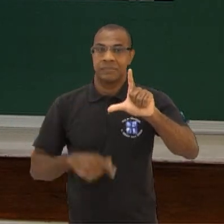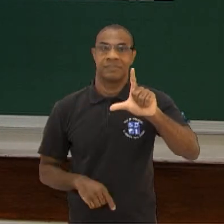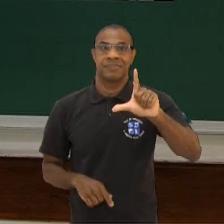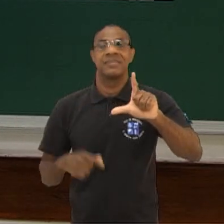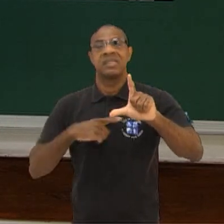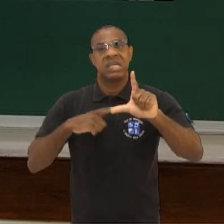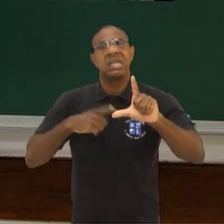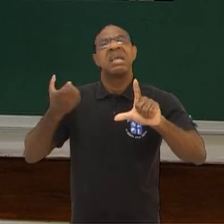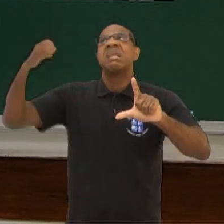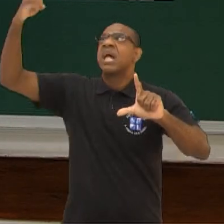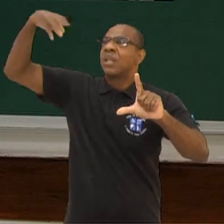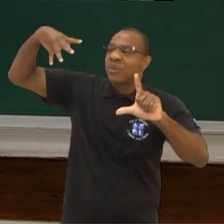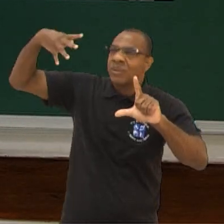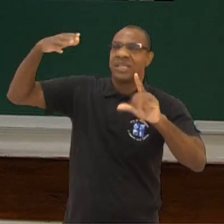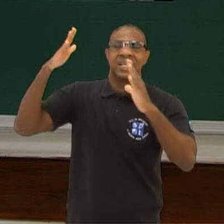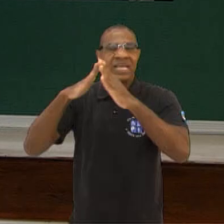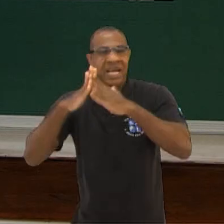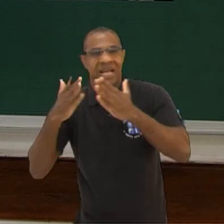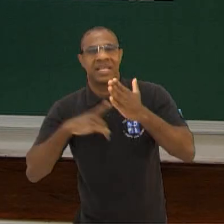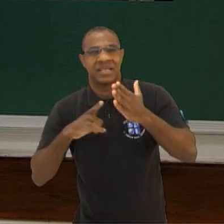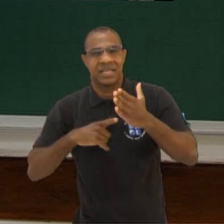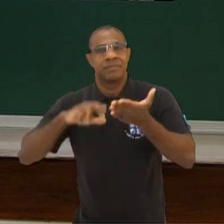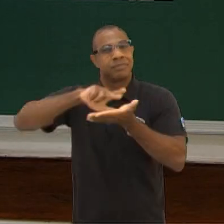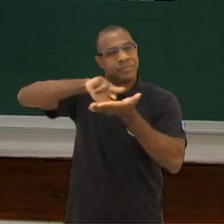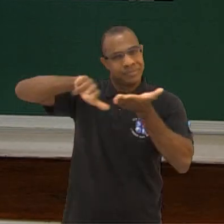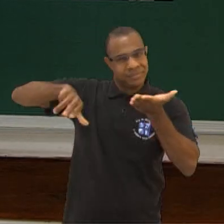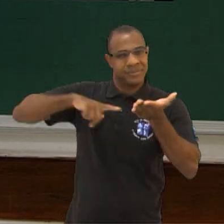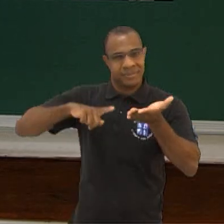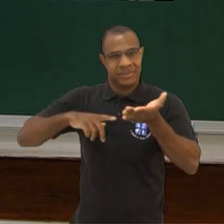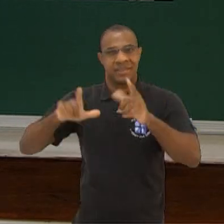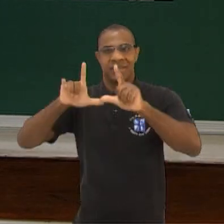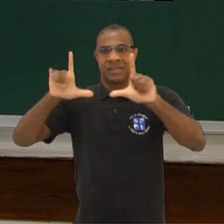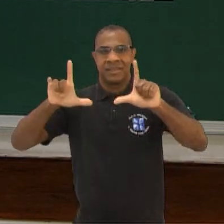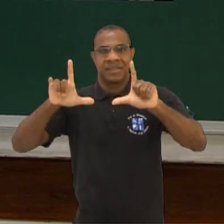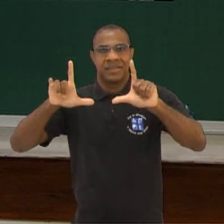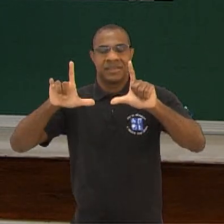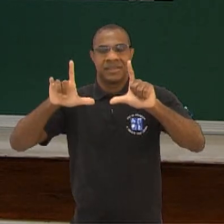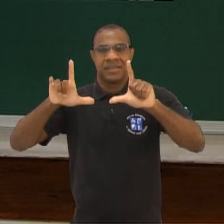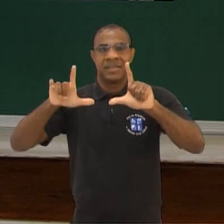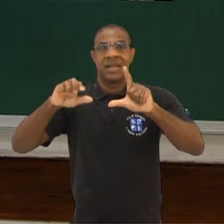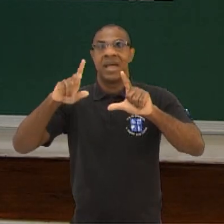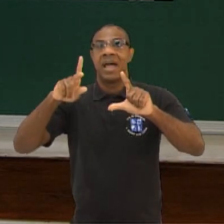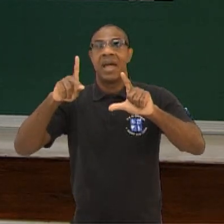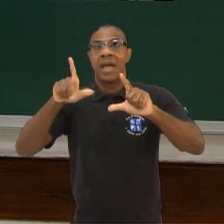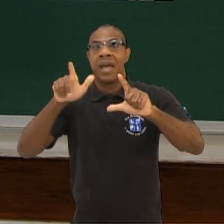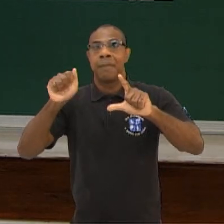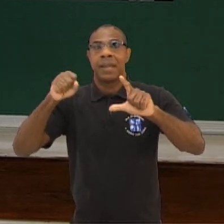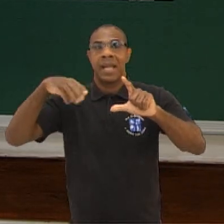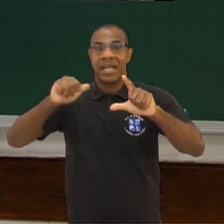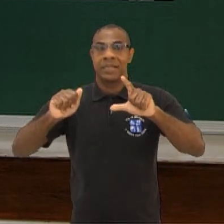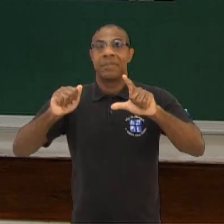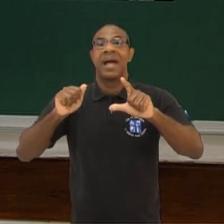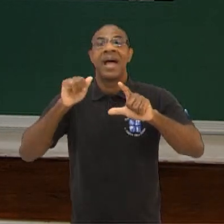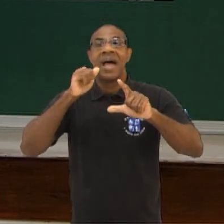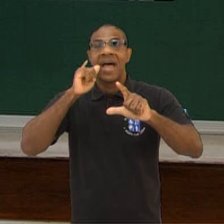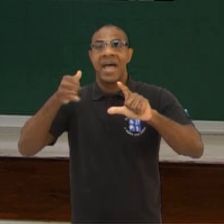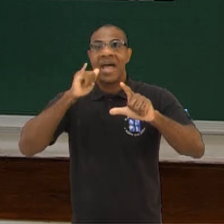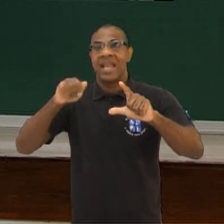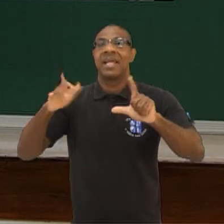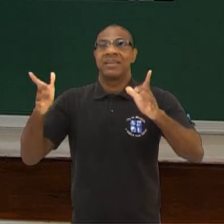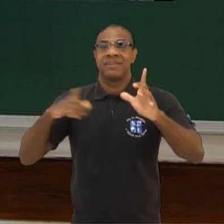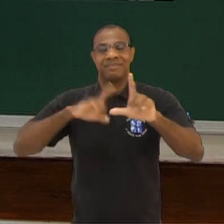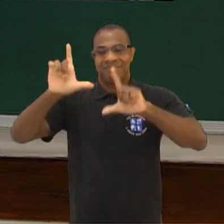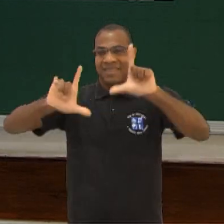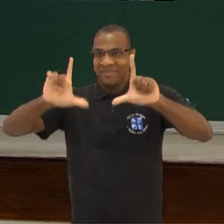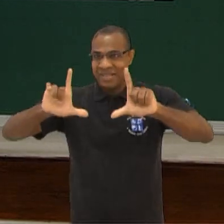casa fluorescentes, né? São plasma de elétrons. Então, plasma de elétrons também é utilizado em televisões, ok?